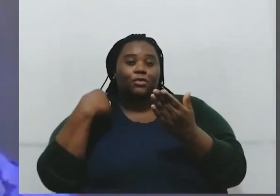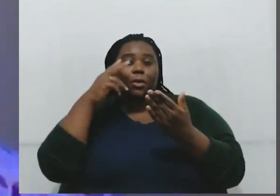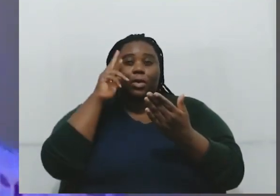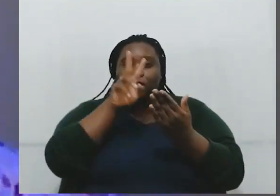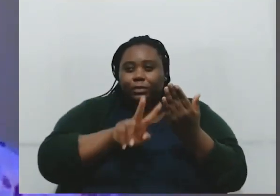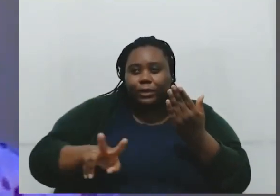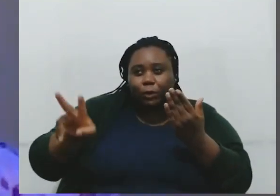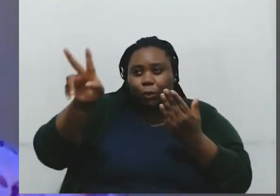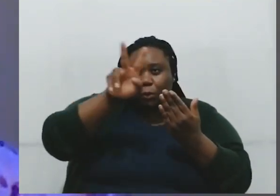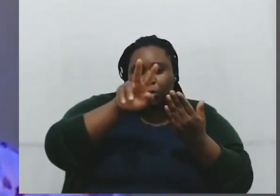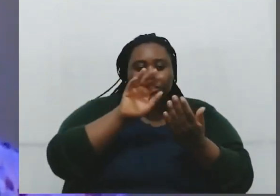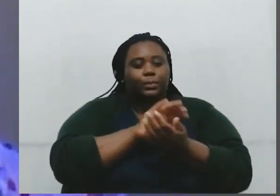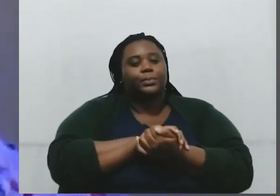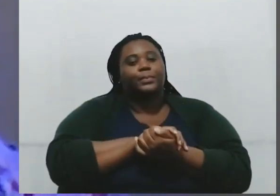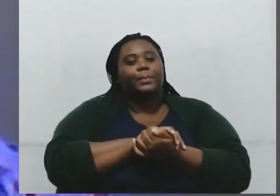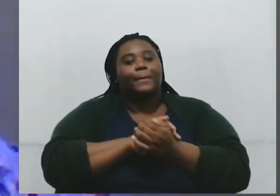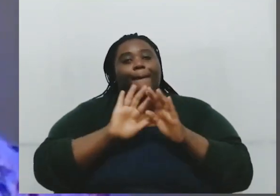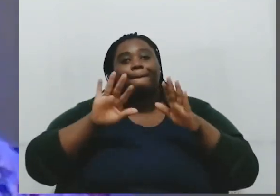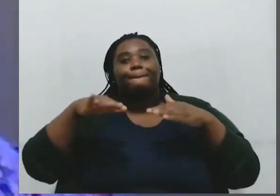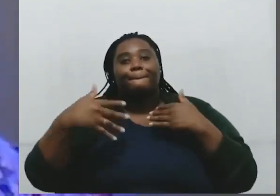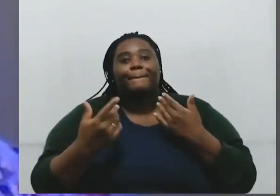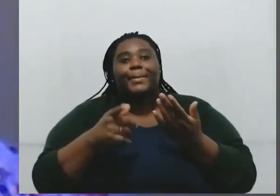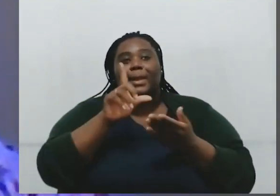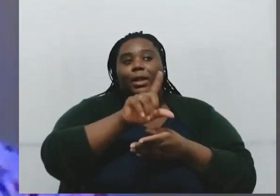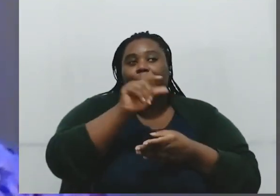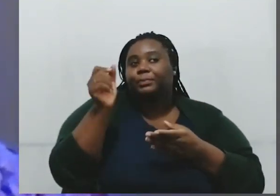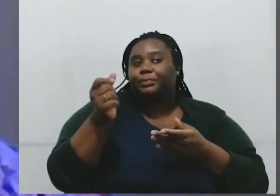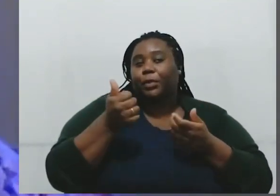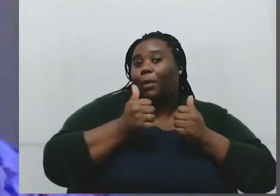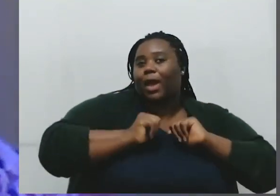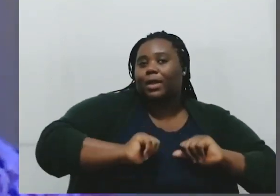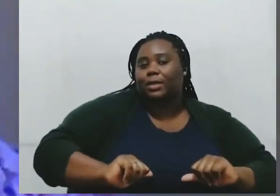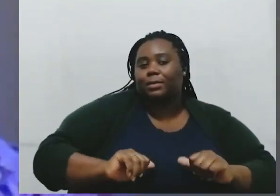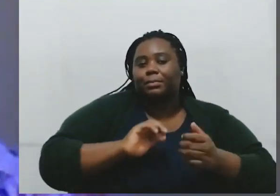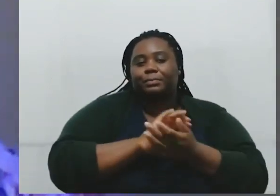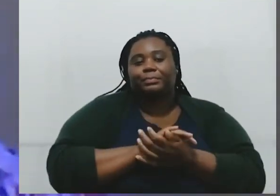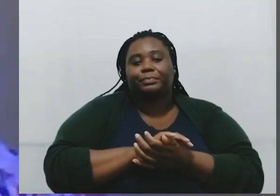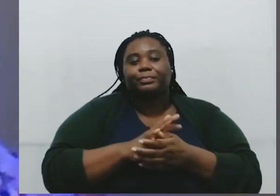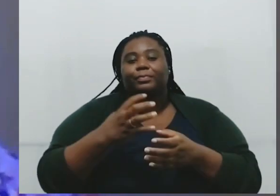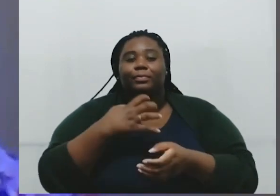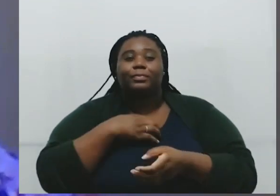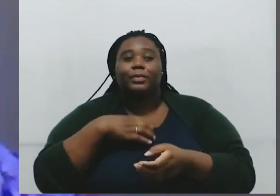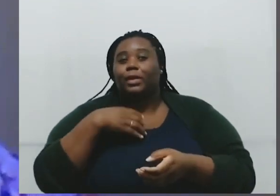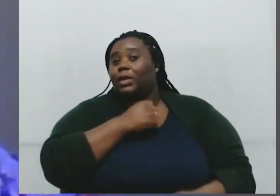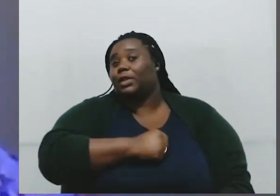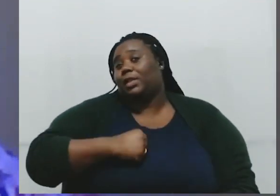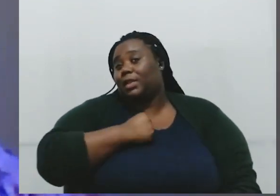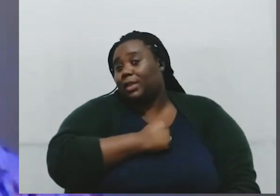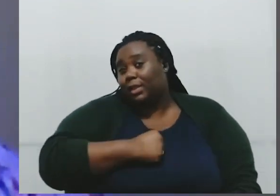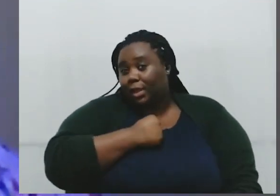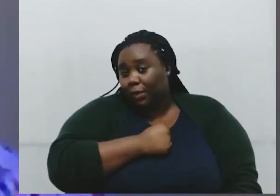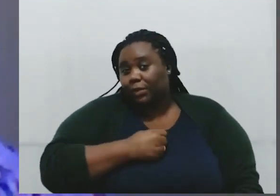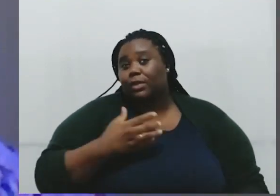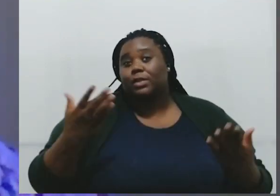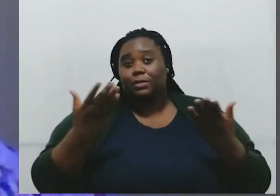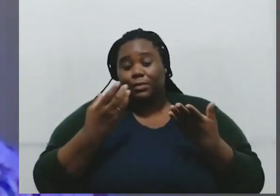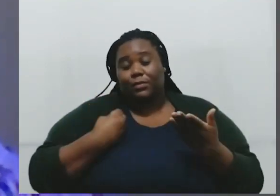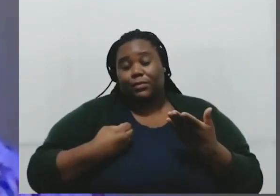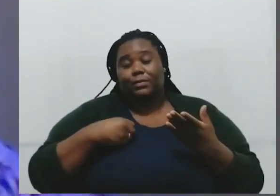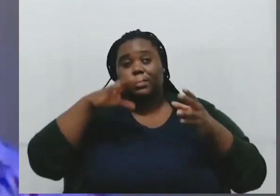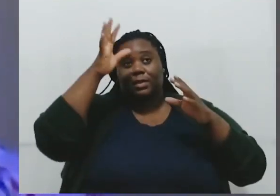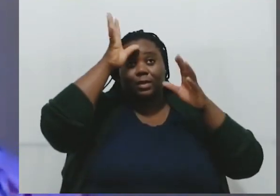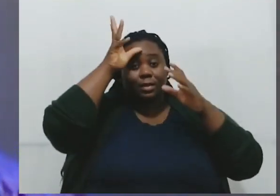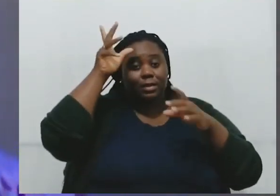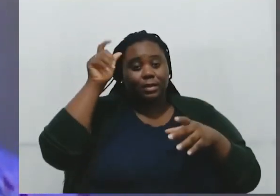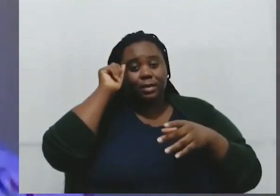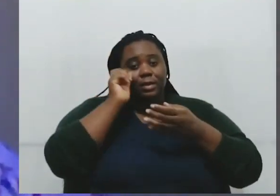que eu sinto muita saudade atuando hoje em Manaus, que era a possibilidade da gente ficar em cartaz durante muito tempo. Isso é uma dinâmica de